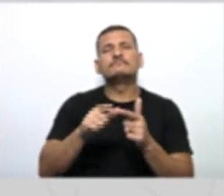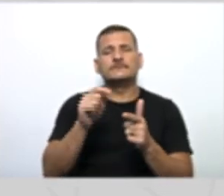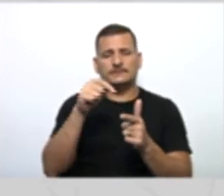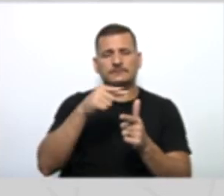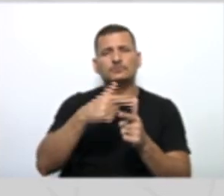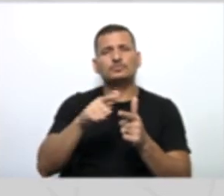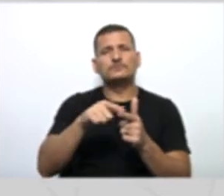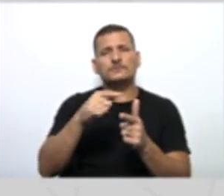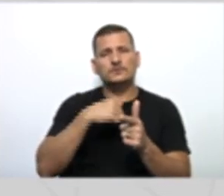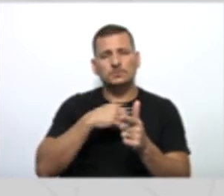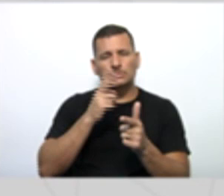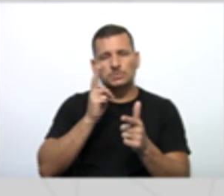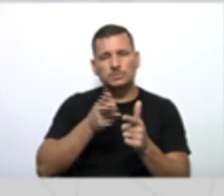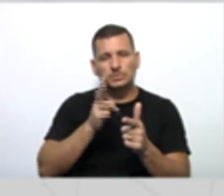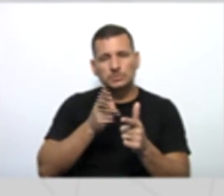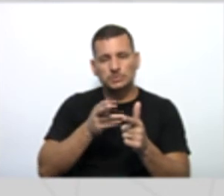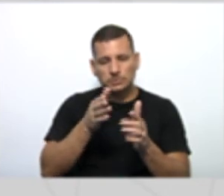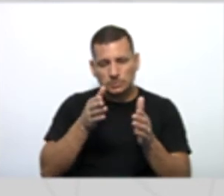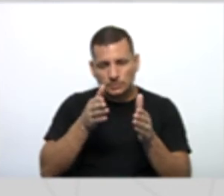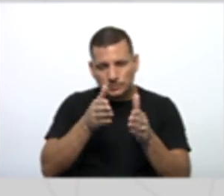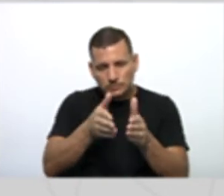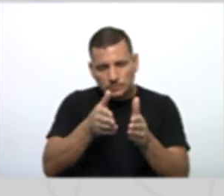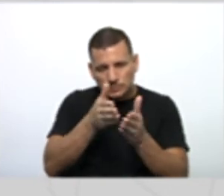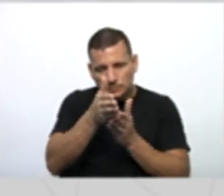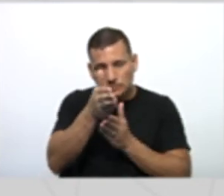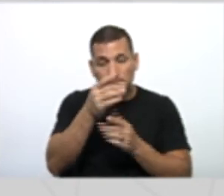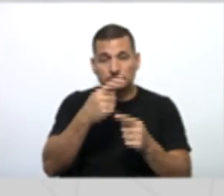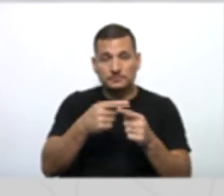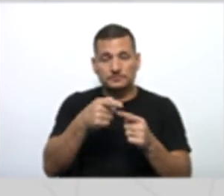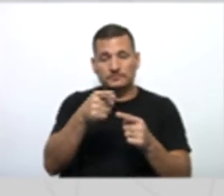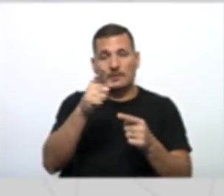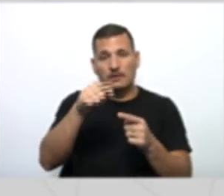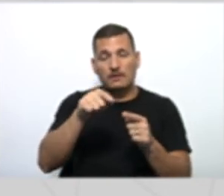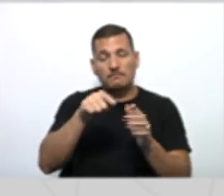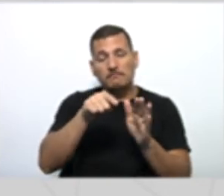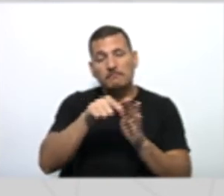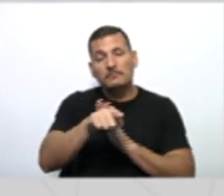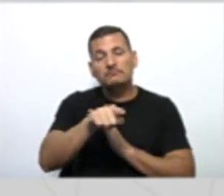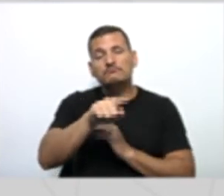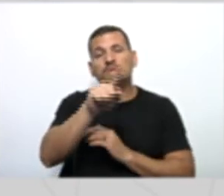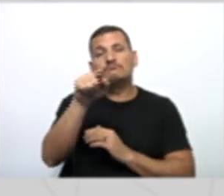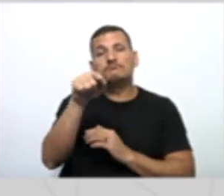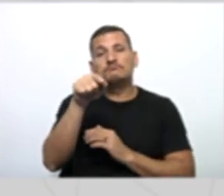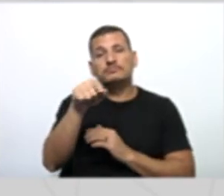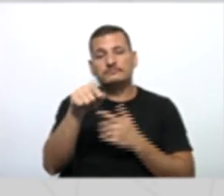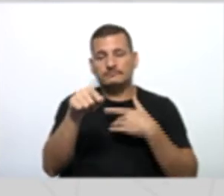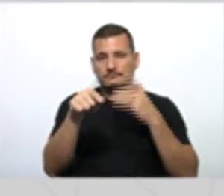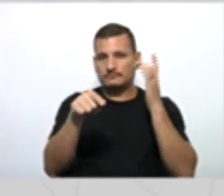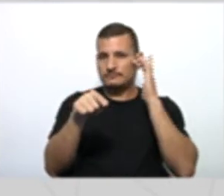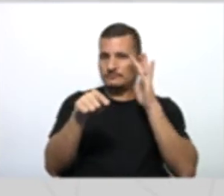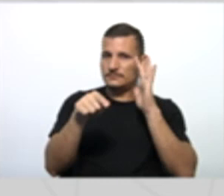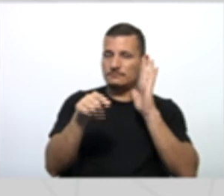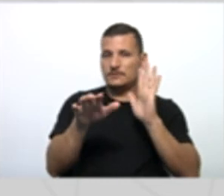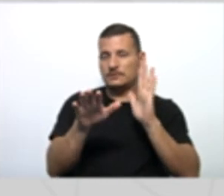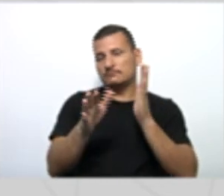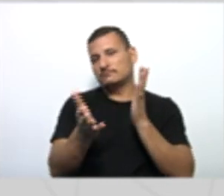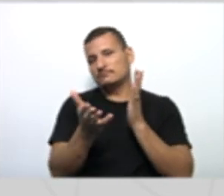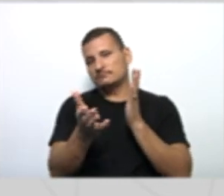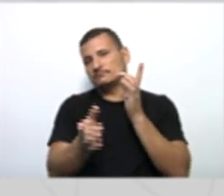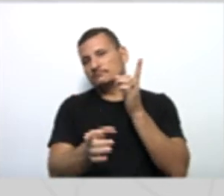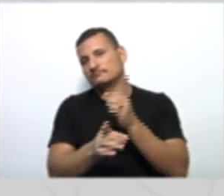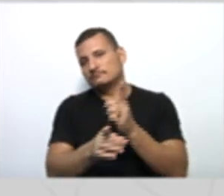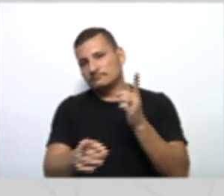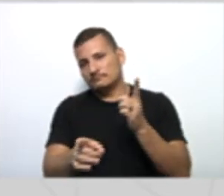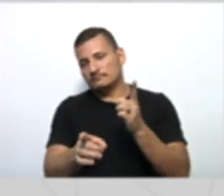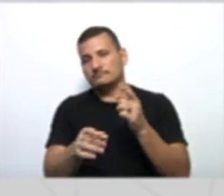minha pesquisa, porque ele é em forma de pergunta. É algo que eu não sei e que eu quero descobrir. No caso do professor Cássio,